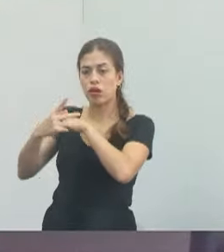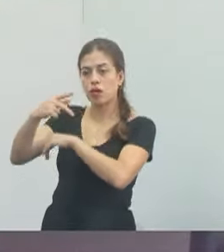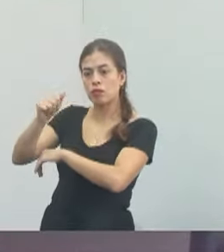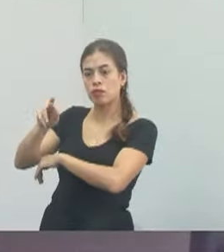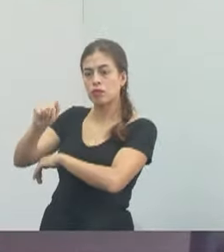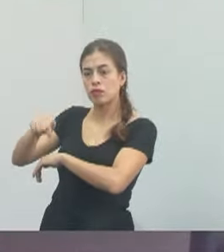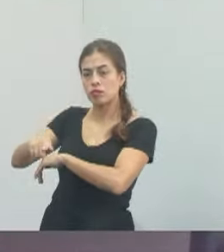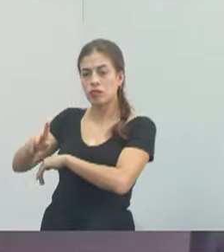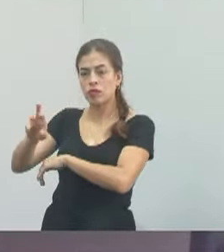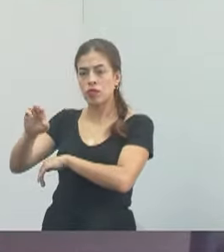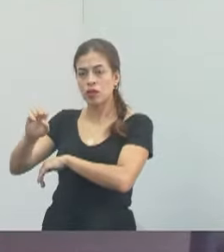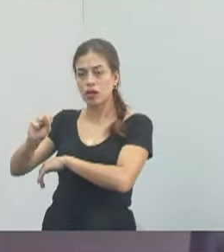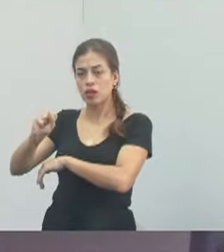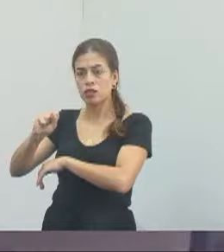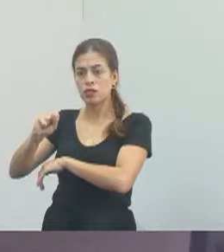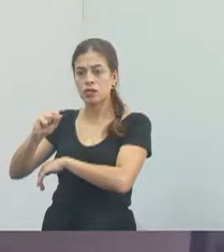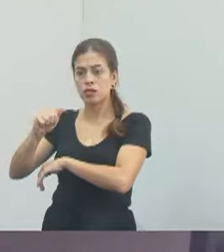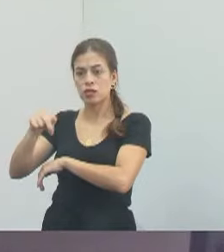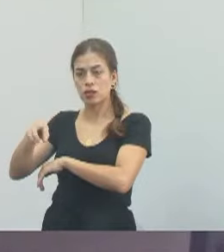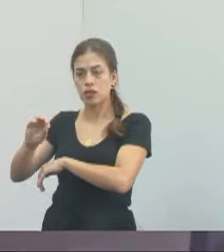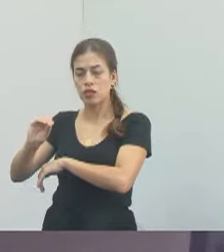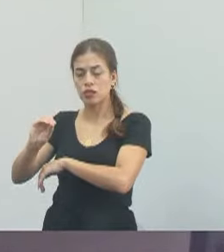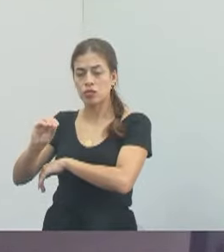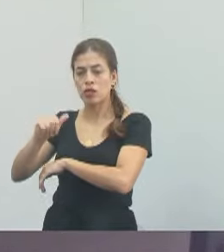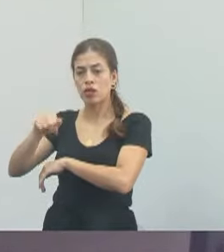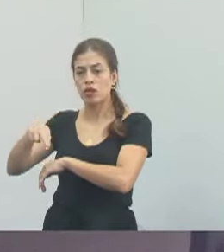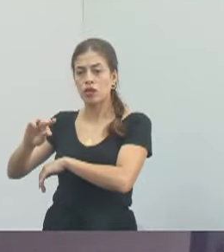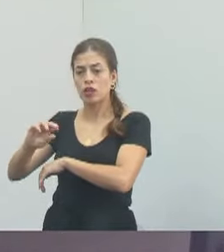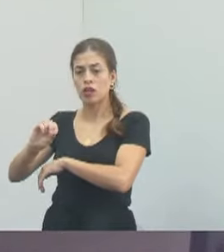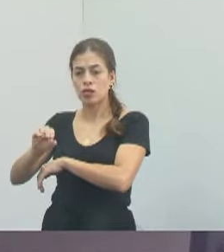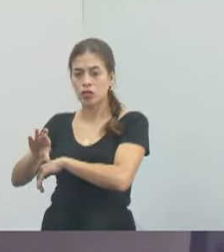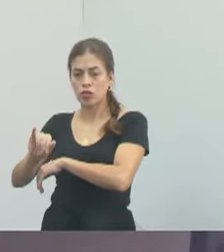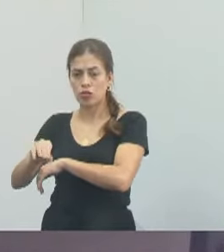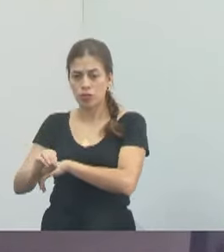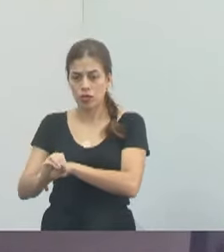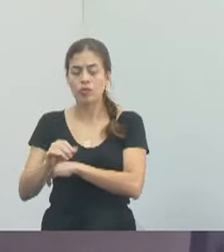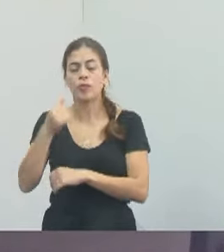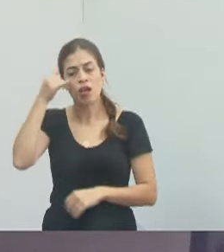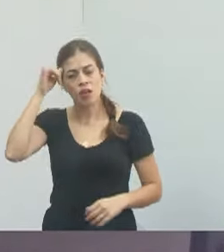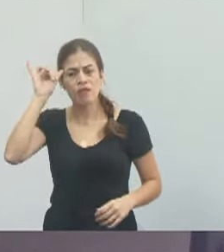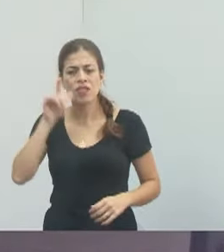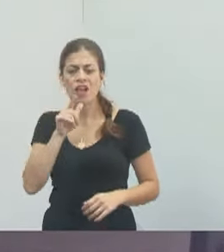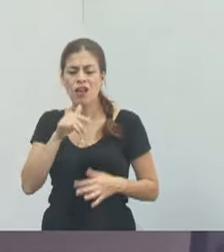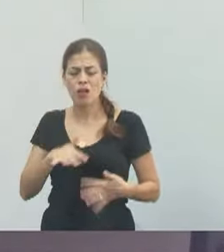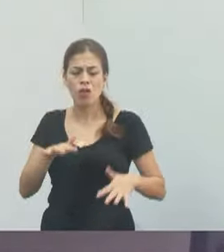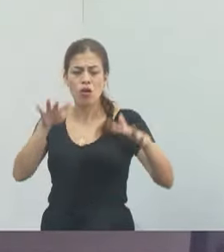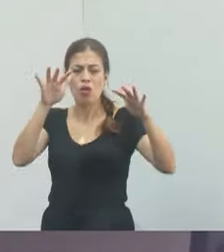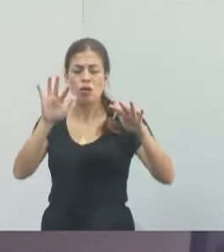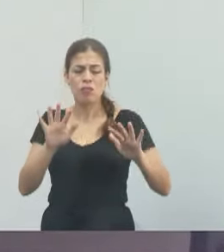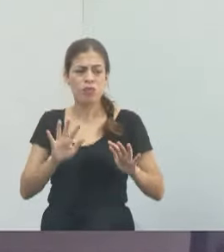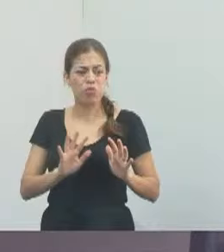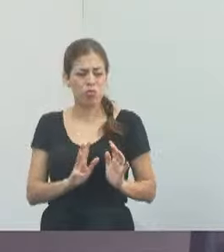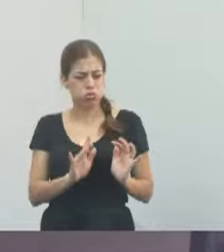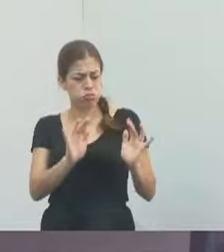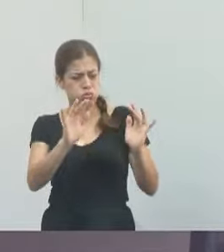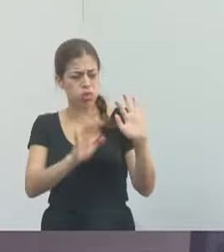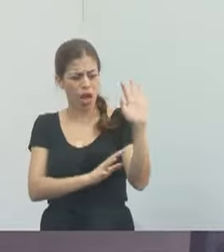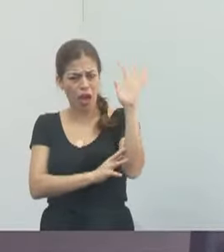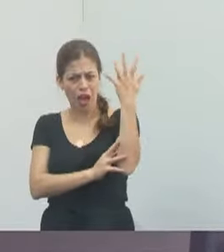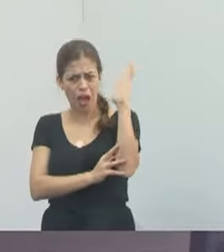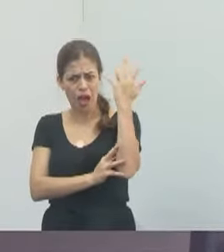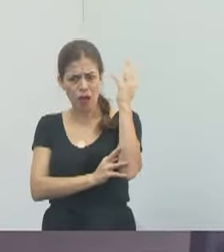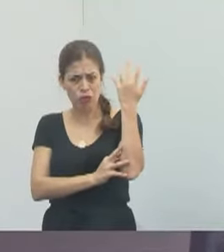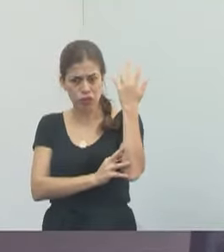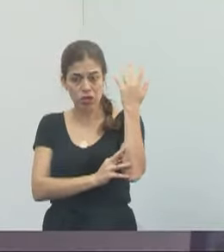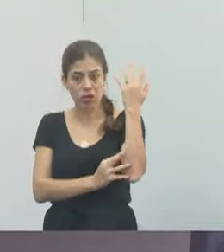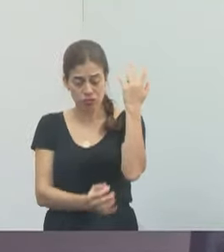enchentes na parte baixa ora estava tomado pelo Mato Alto tomado por árvores árvores de grande